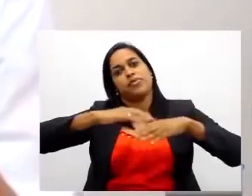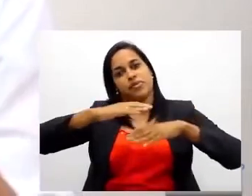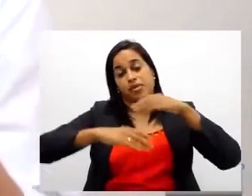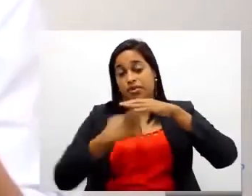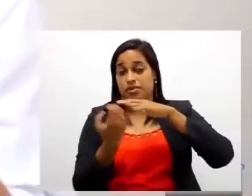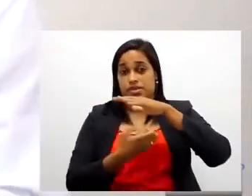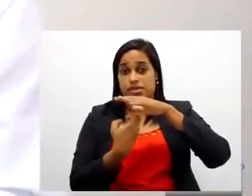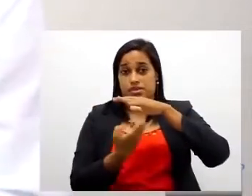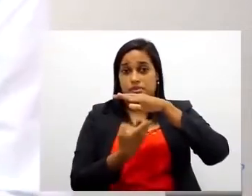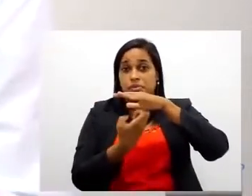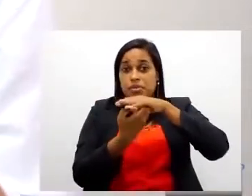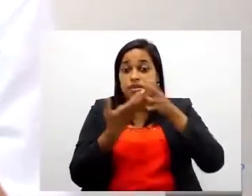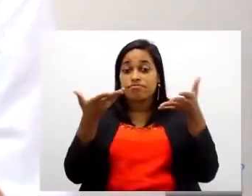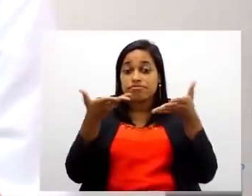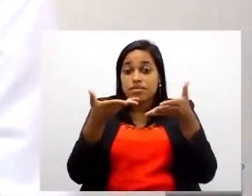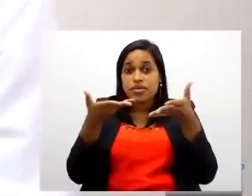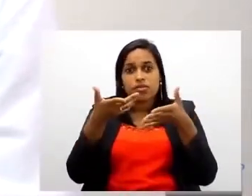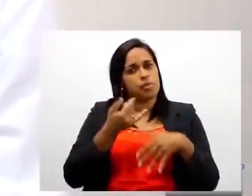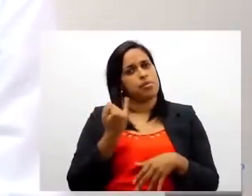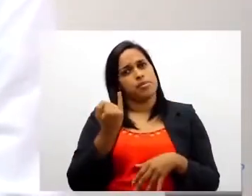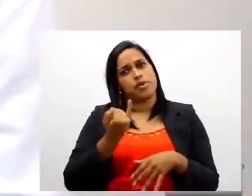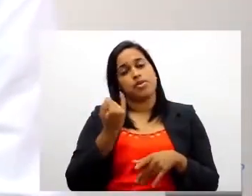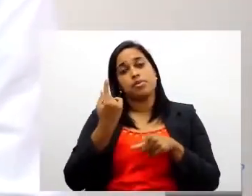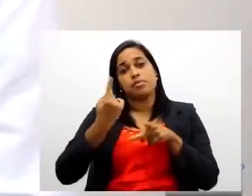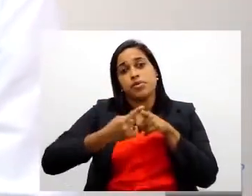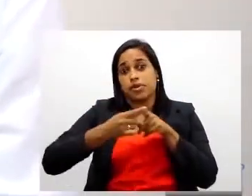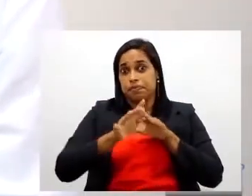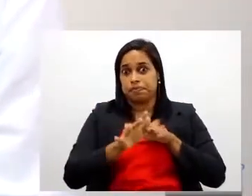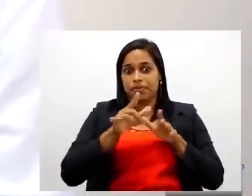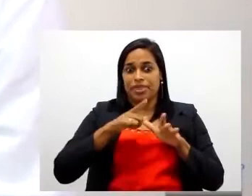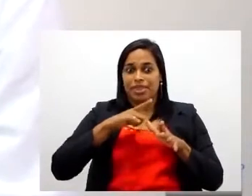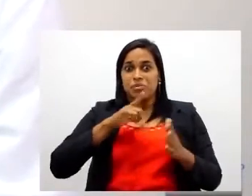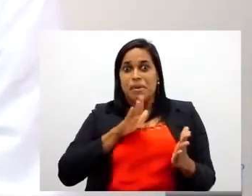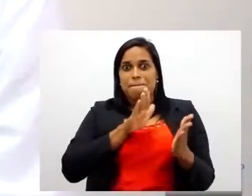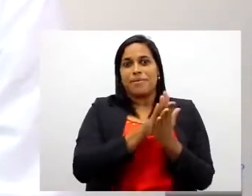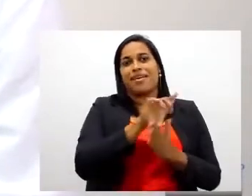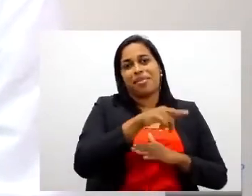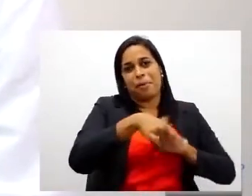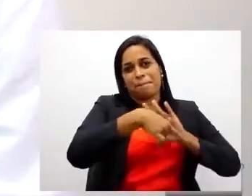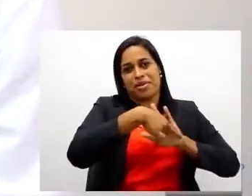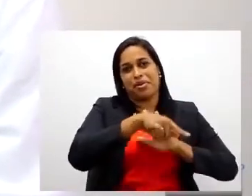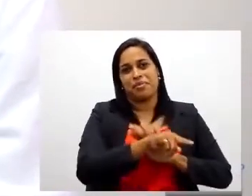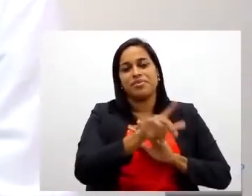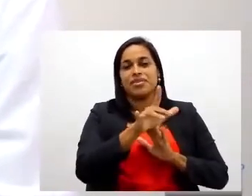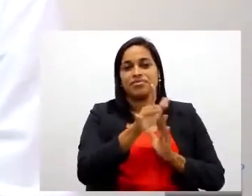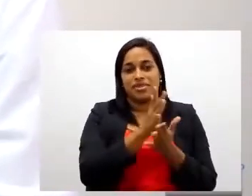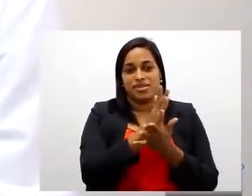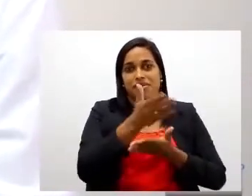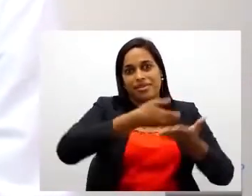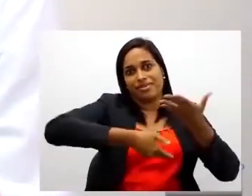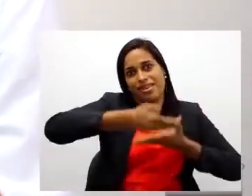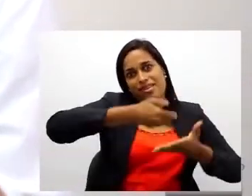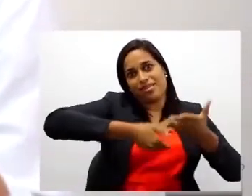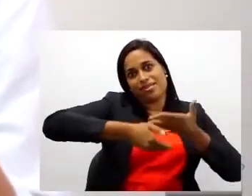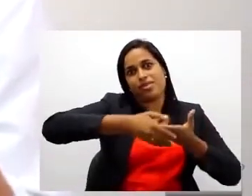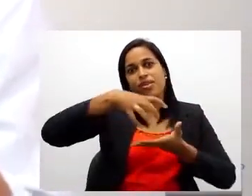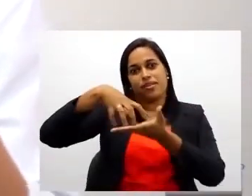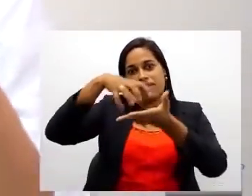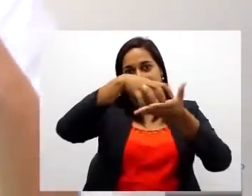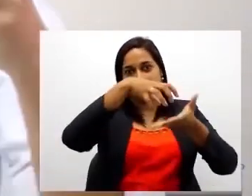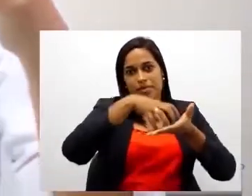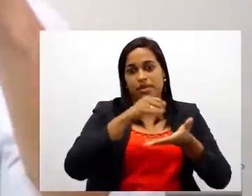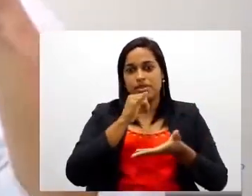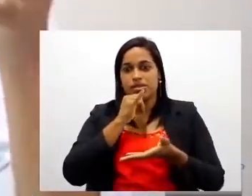youtube.com/eadpernambuco. Nas empresas, ela é fundamental porque impacta diretamente nas relações entre os departamentos.